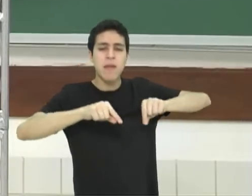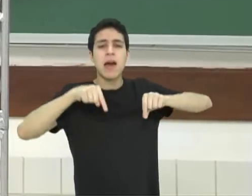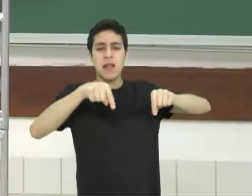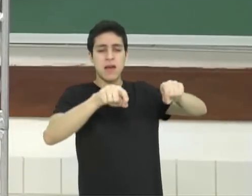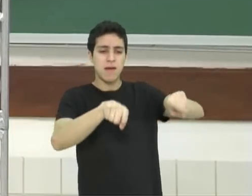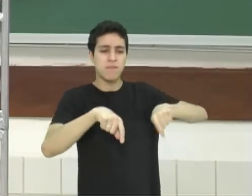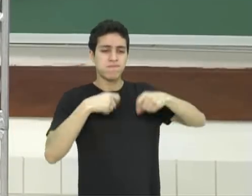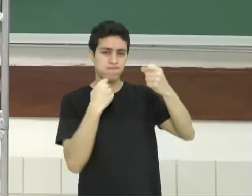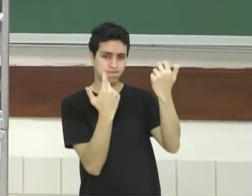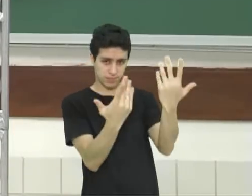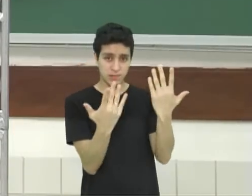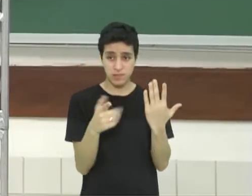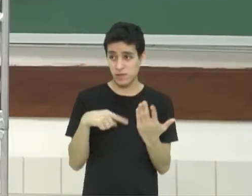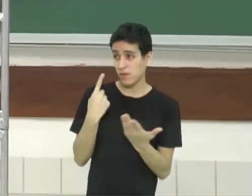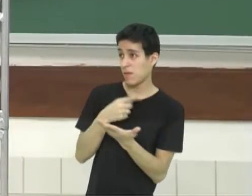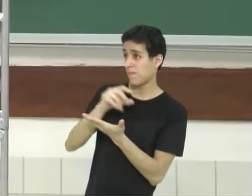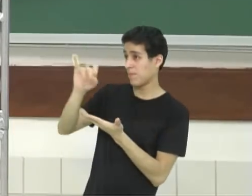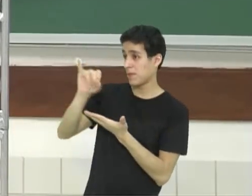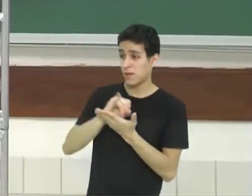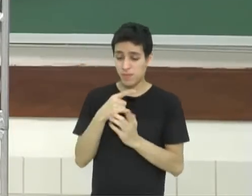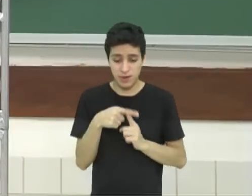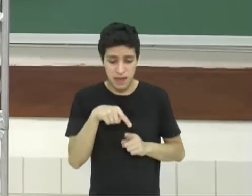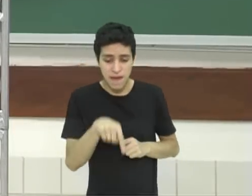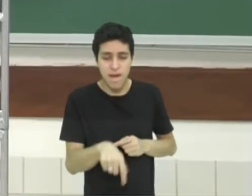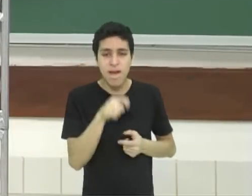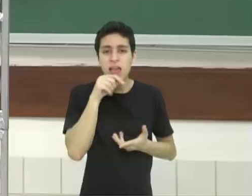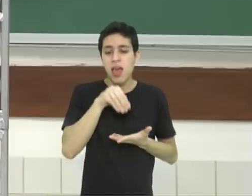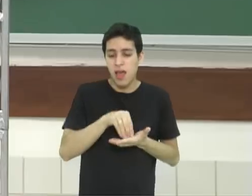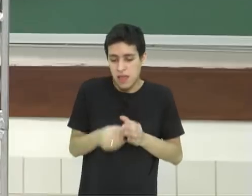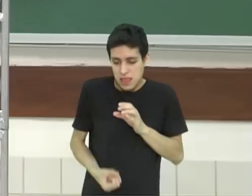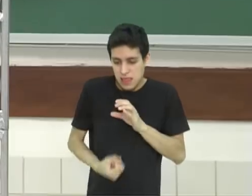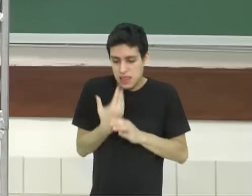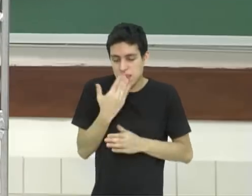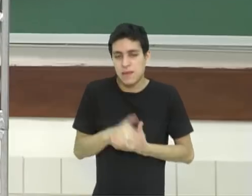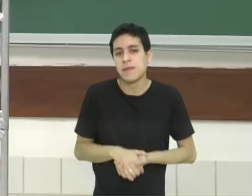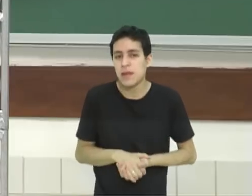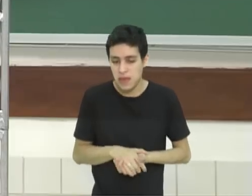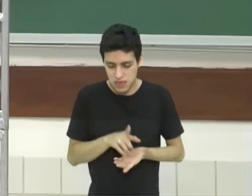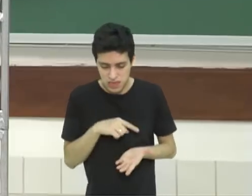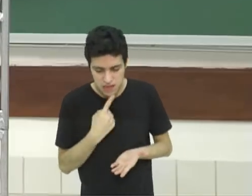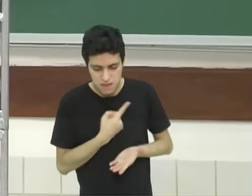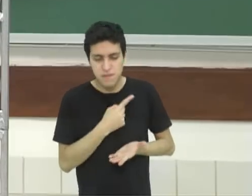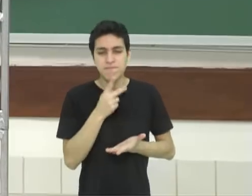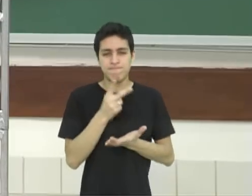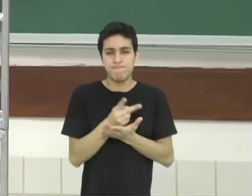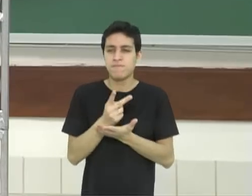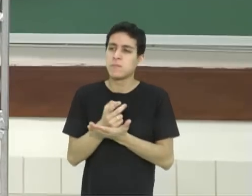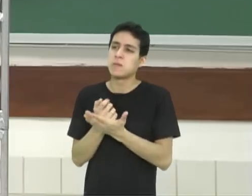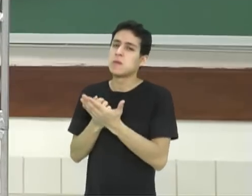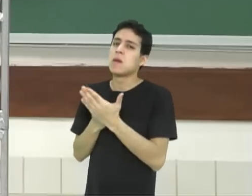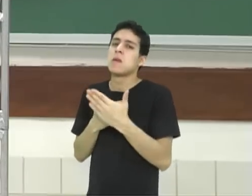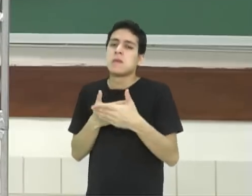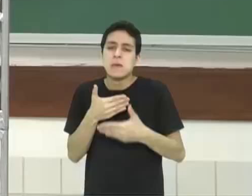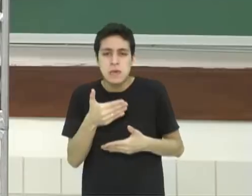muita coisa que nós não desenvolvemos aqui no nosso território, né? Nós ainda estamos caminhando para desenvolver uma